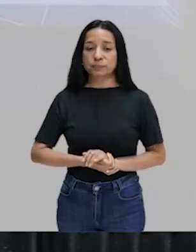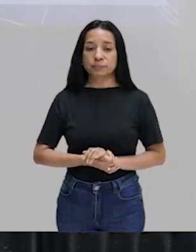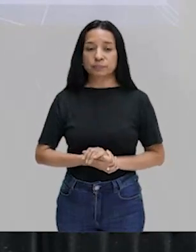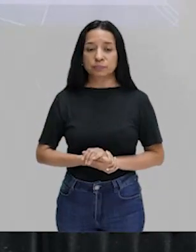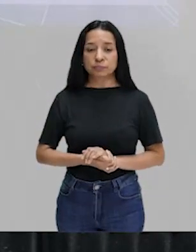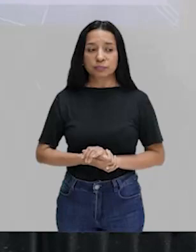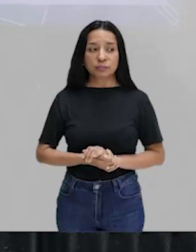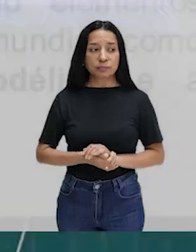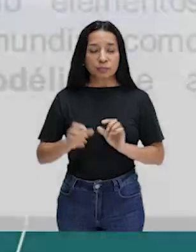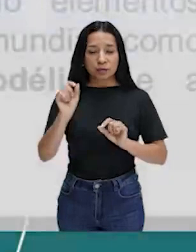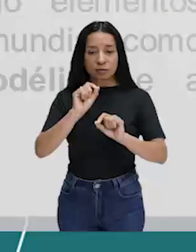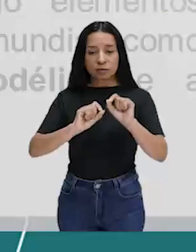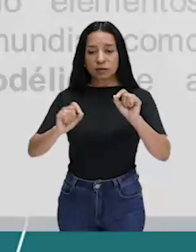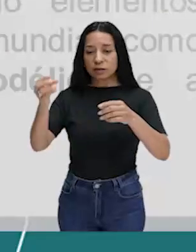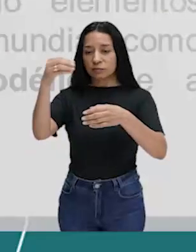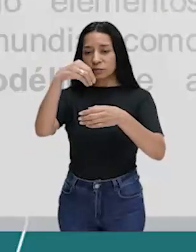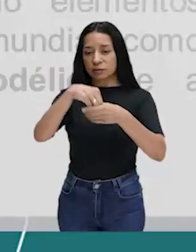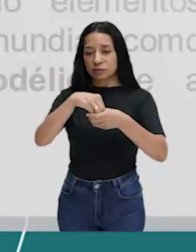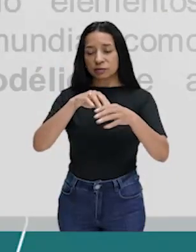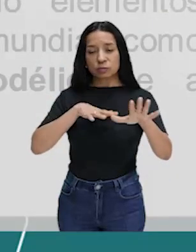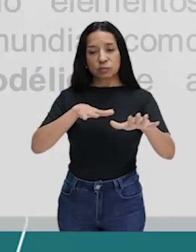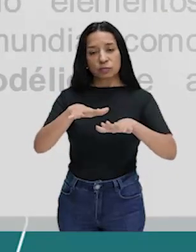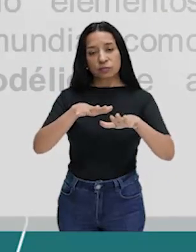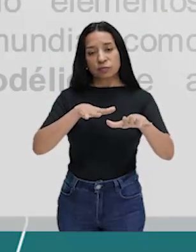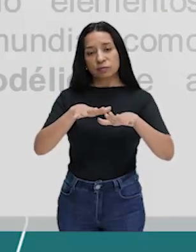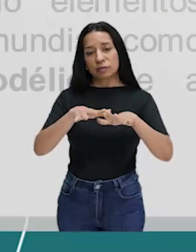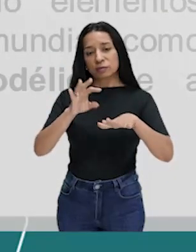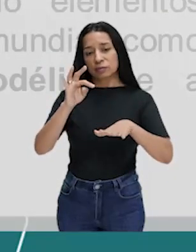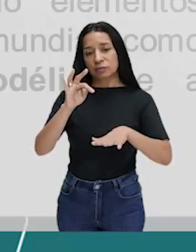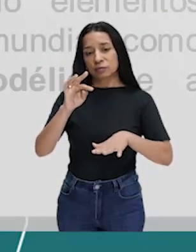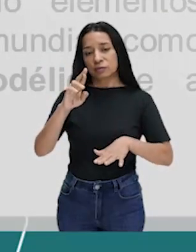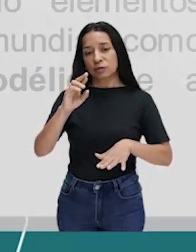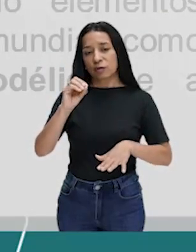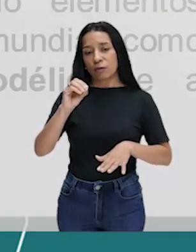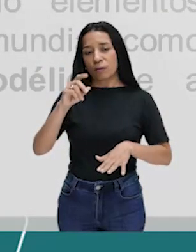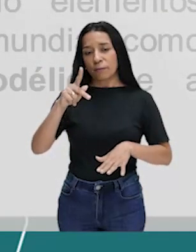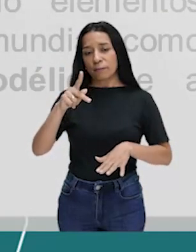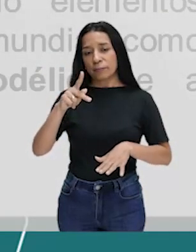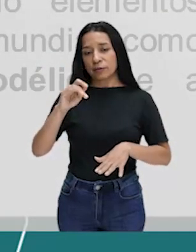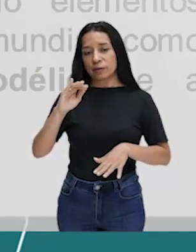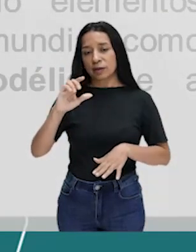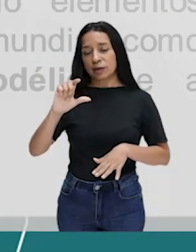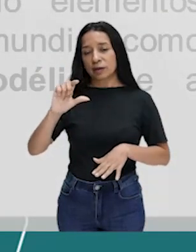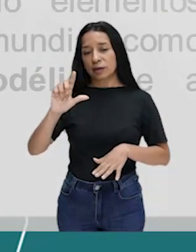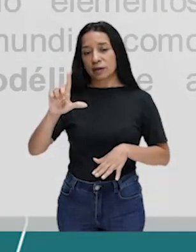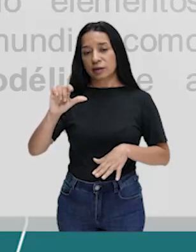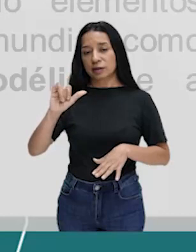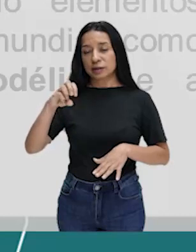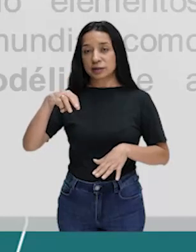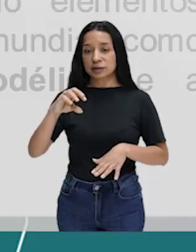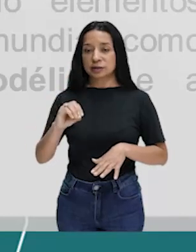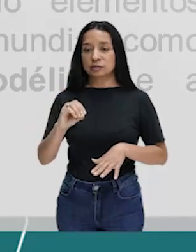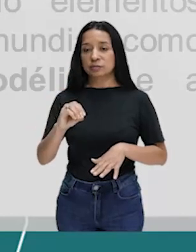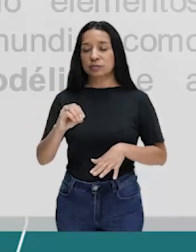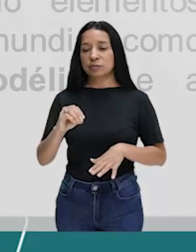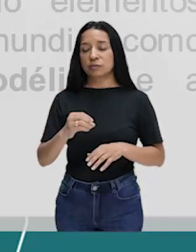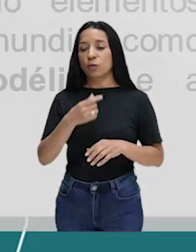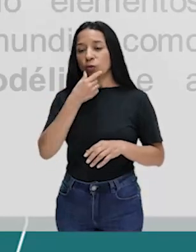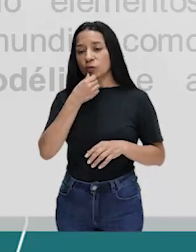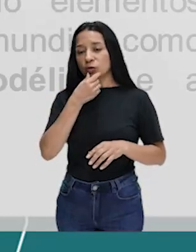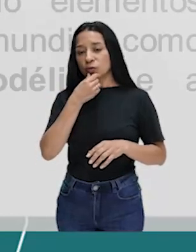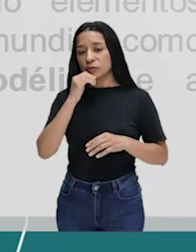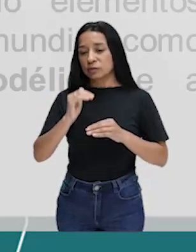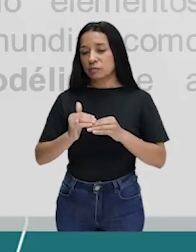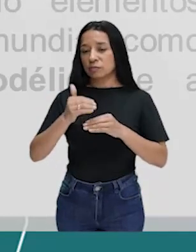Quem fazia parte do movimento tropicalismo eram os tropicalistas, que deram um histórico passo à frente no meio